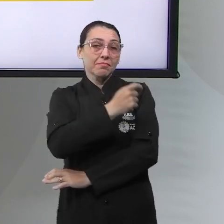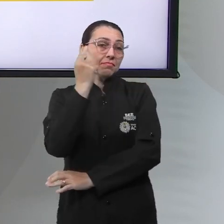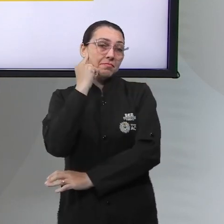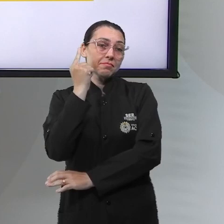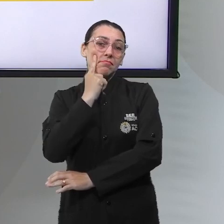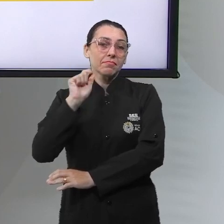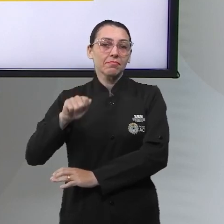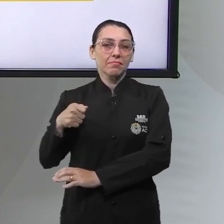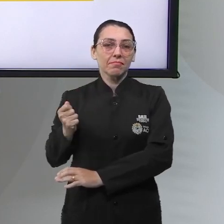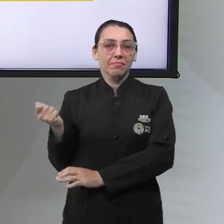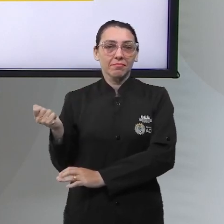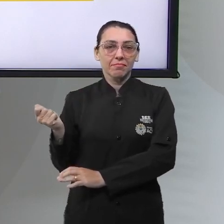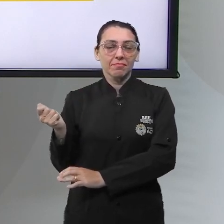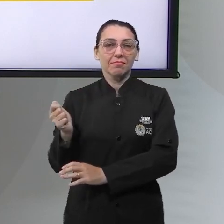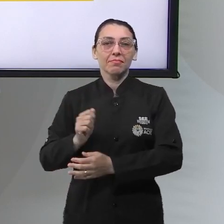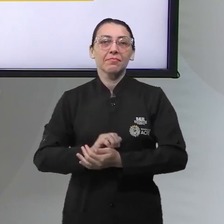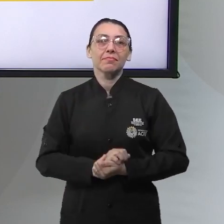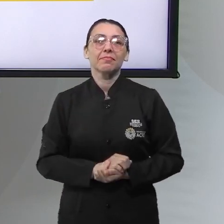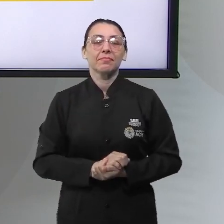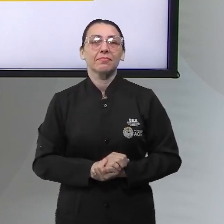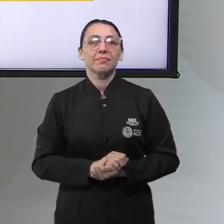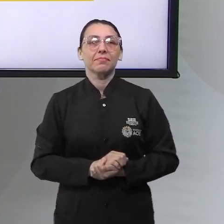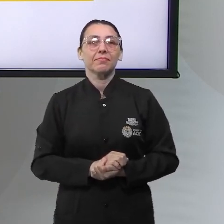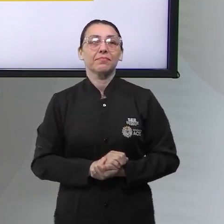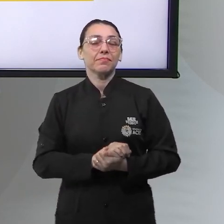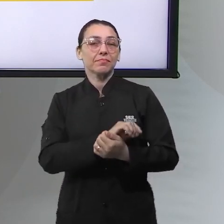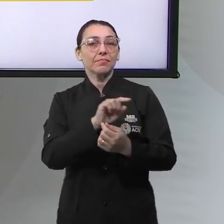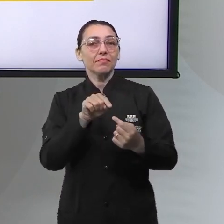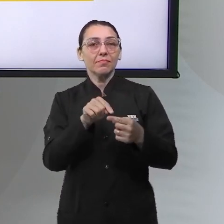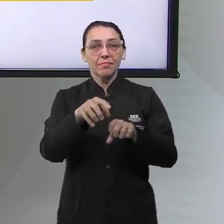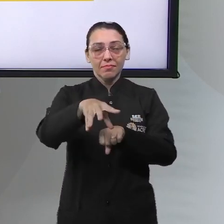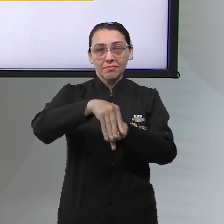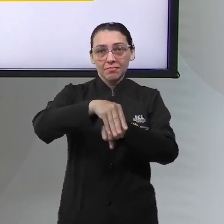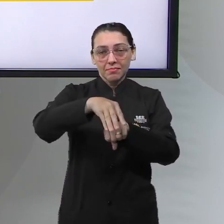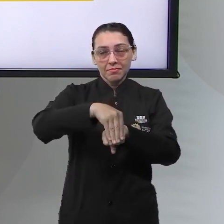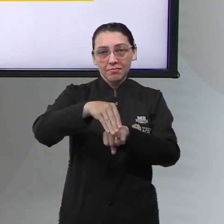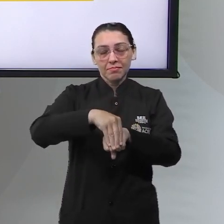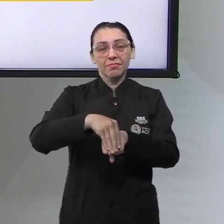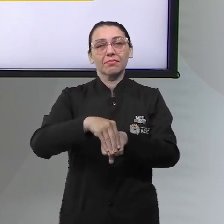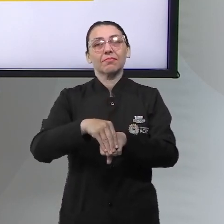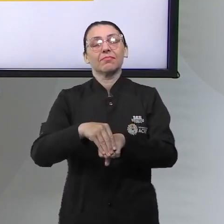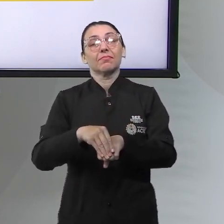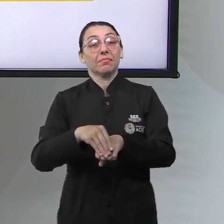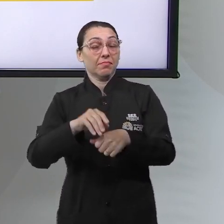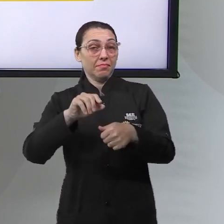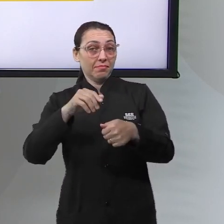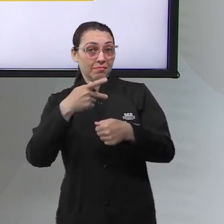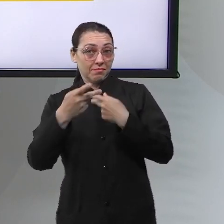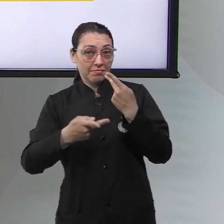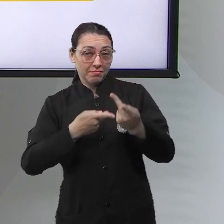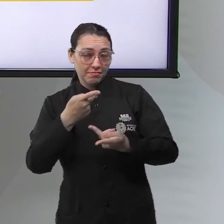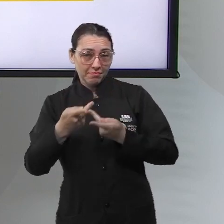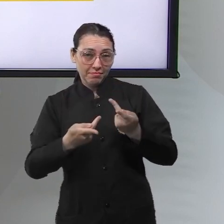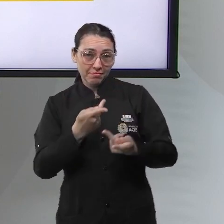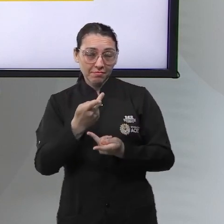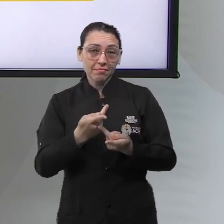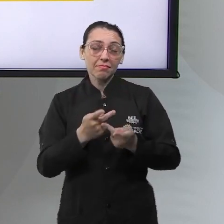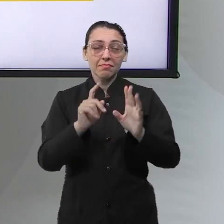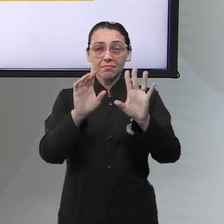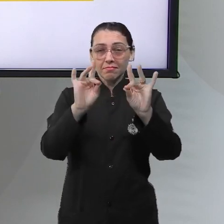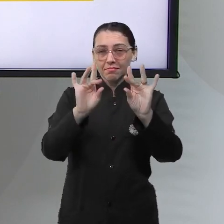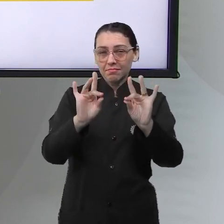surdos, este é o meu sinal. O objeto de conhecimento que será tratado, que eu estarei